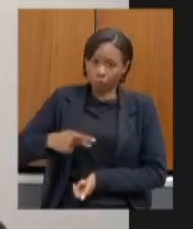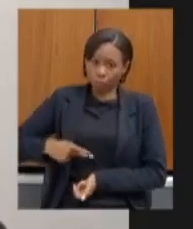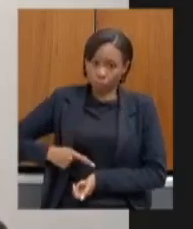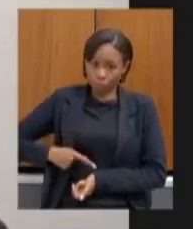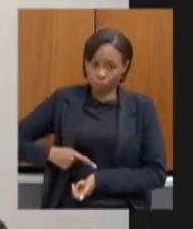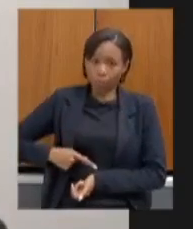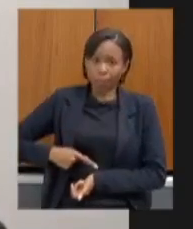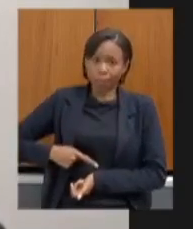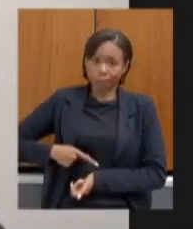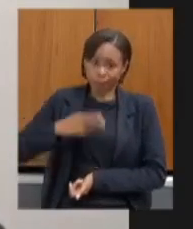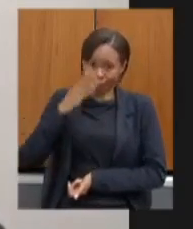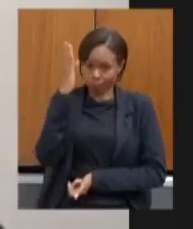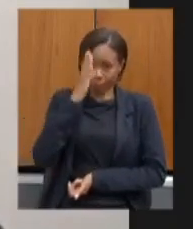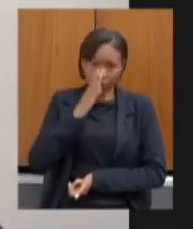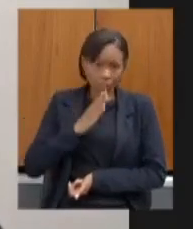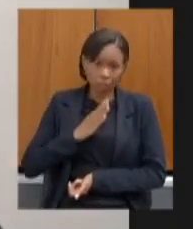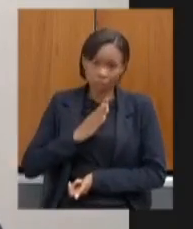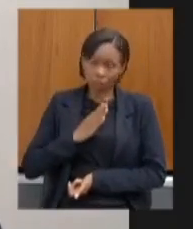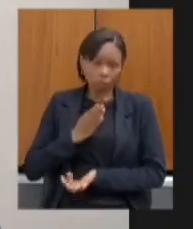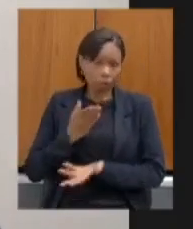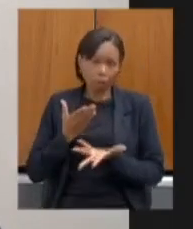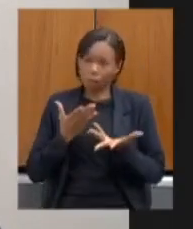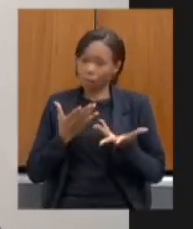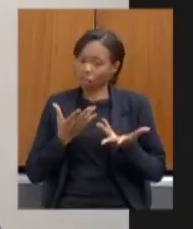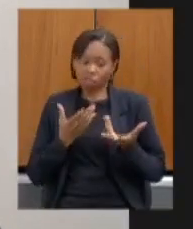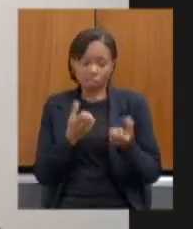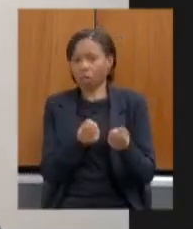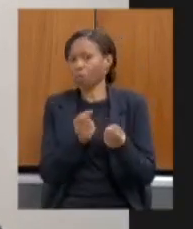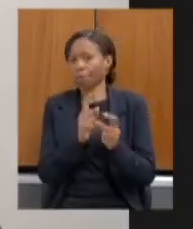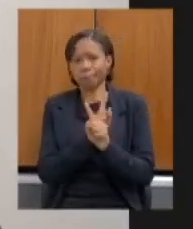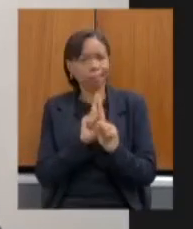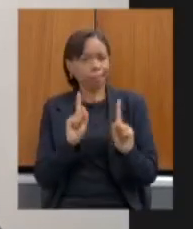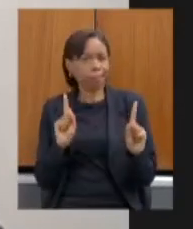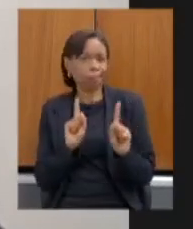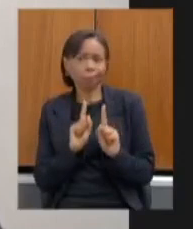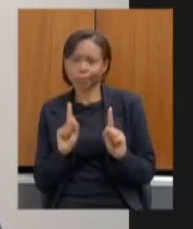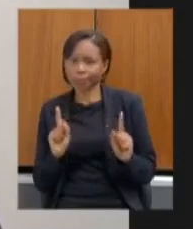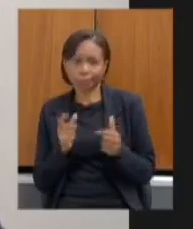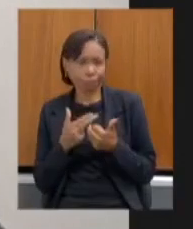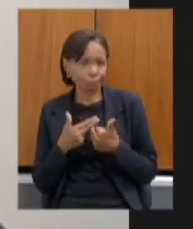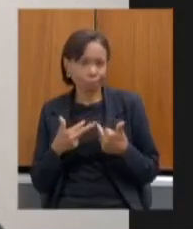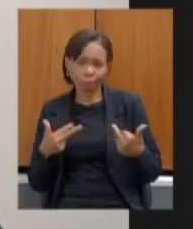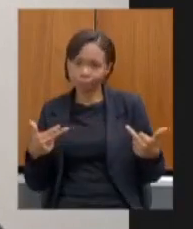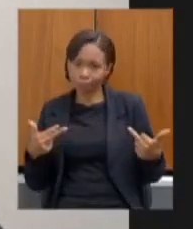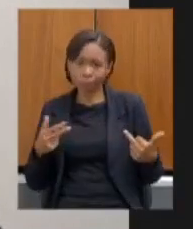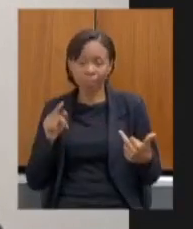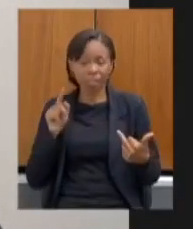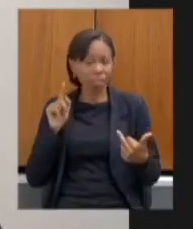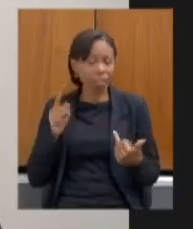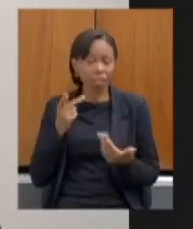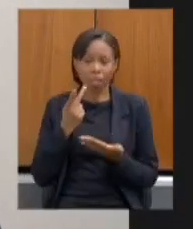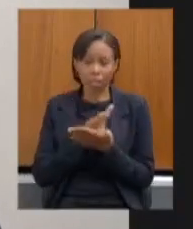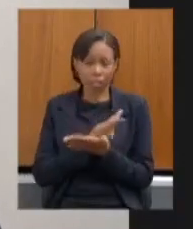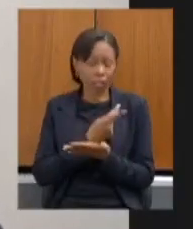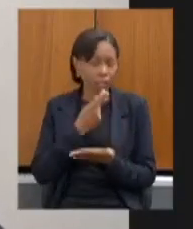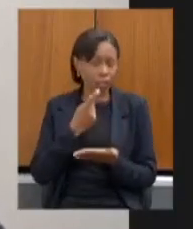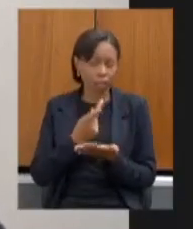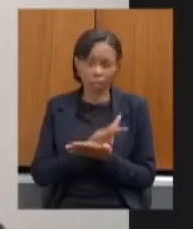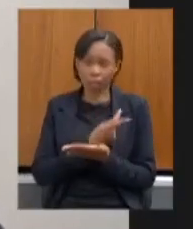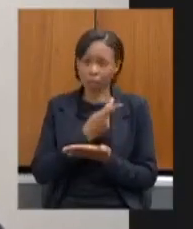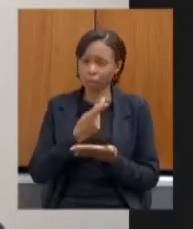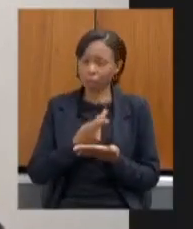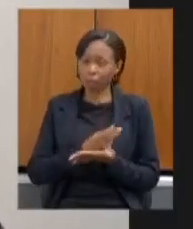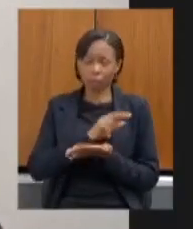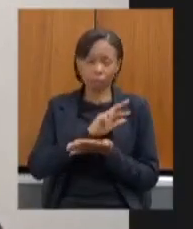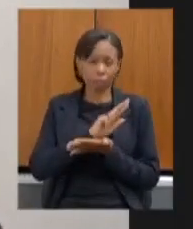cometeu muitos desacertos durante todo esse período, não coordenou um esforço de cooperação